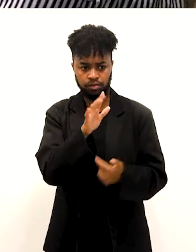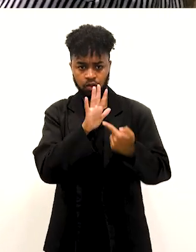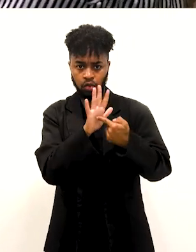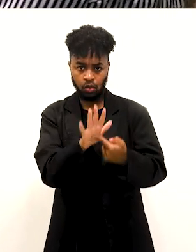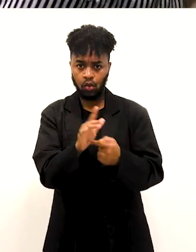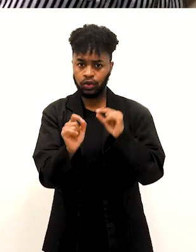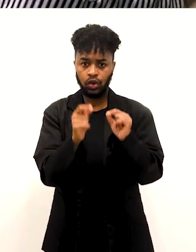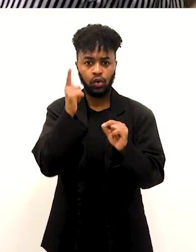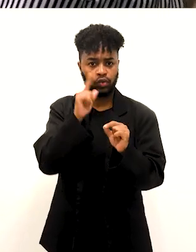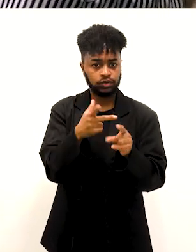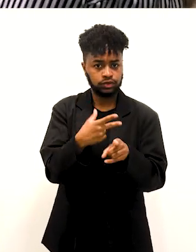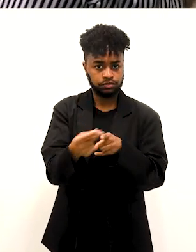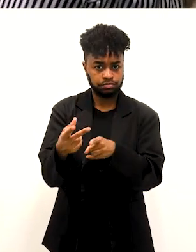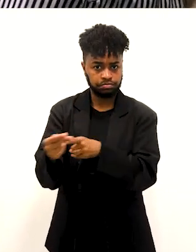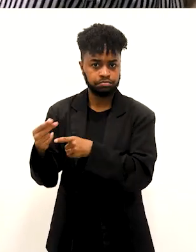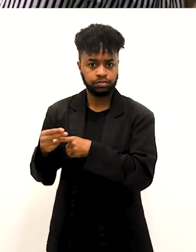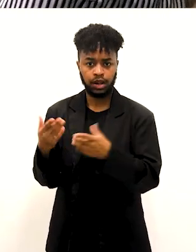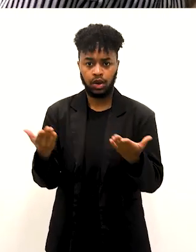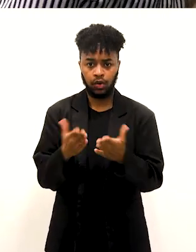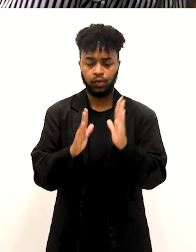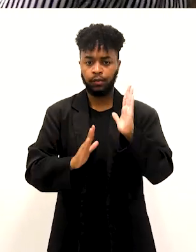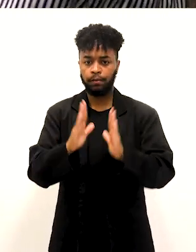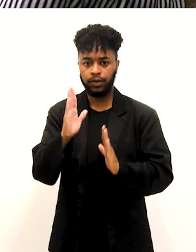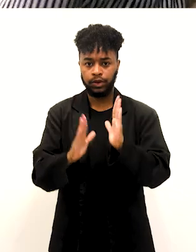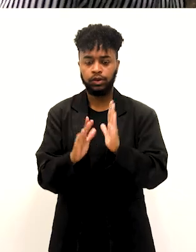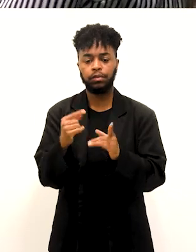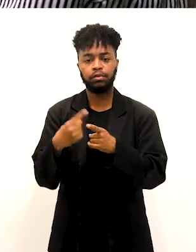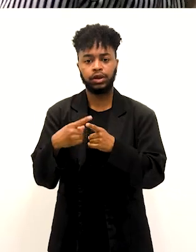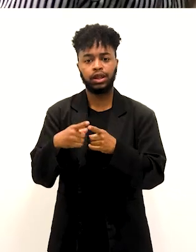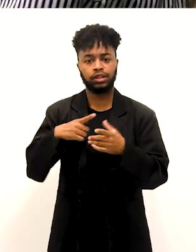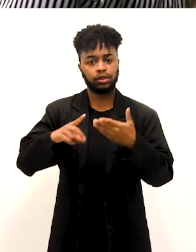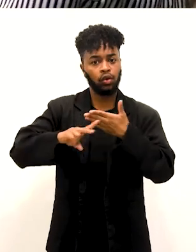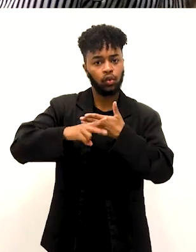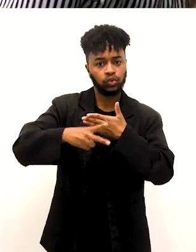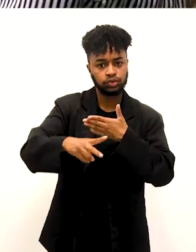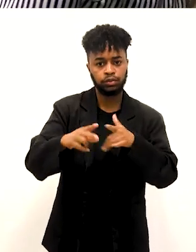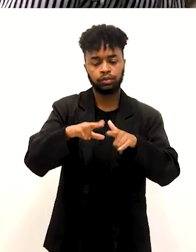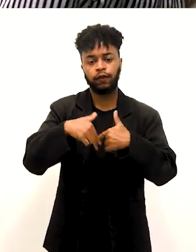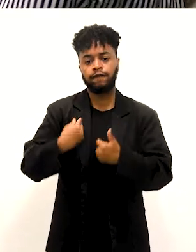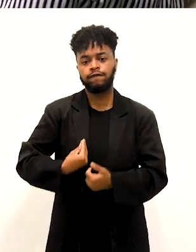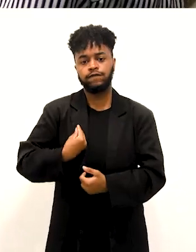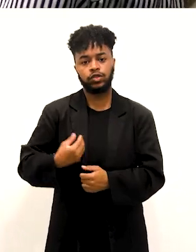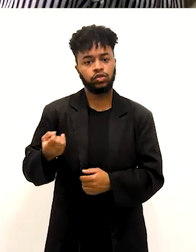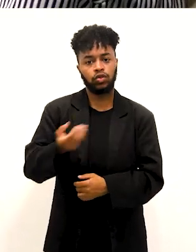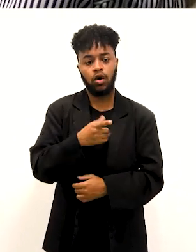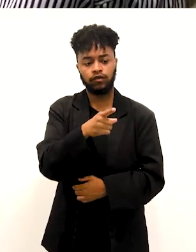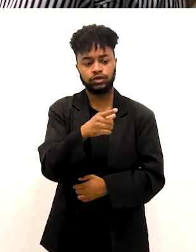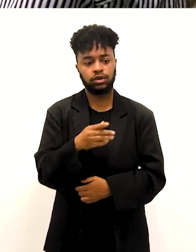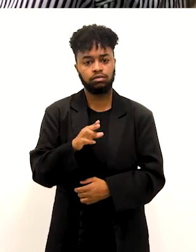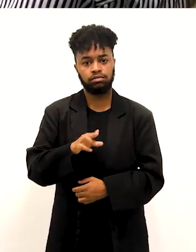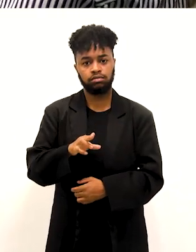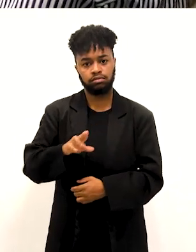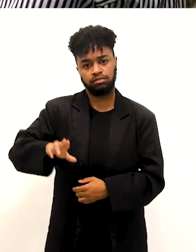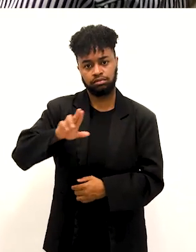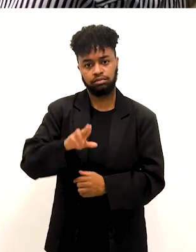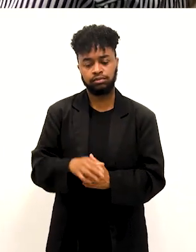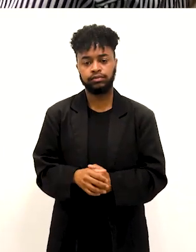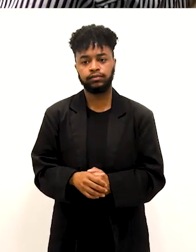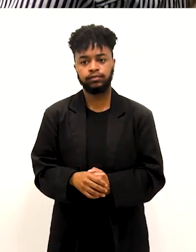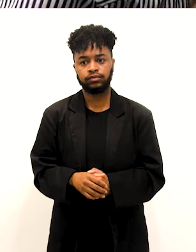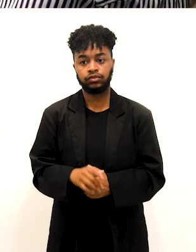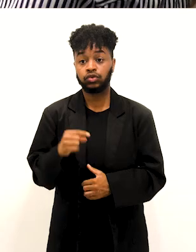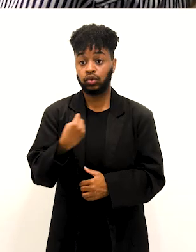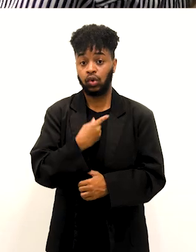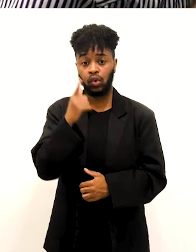já conseguiu conquistar nesses últimos anos que é uma consequência desse estilo de vida que você adaptou? A